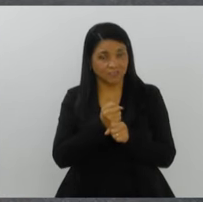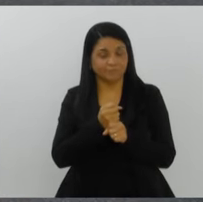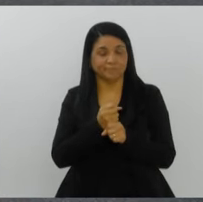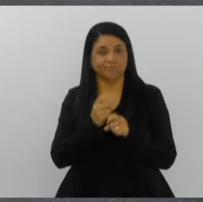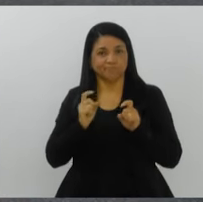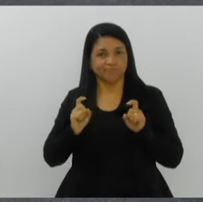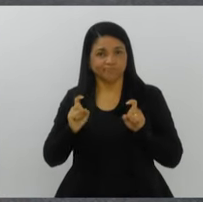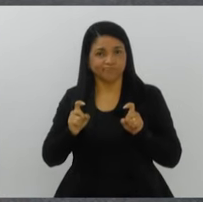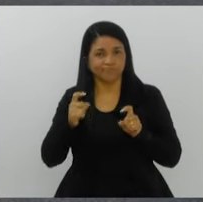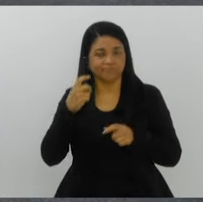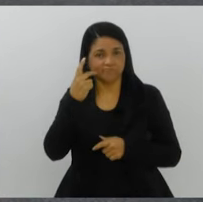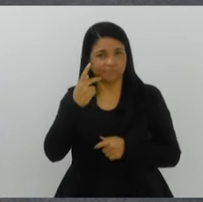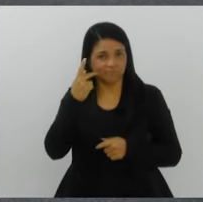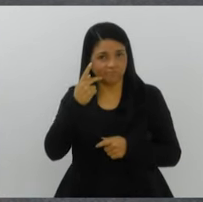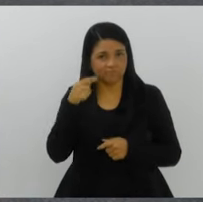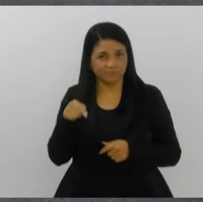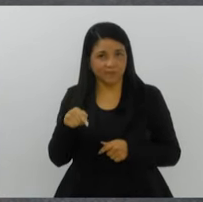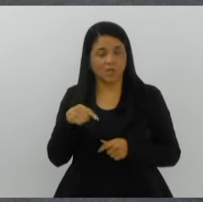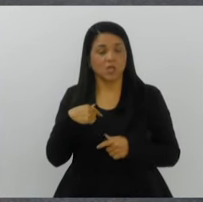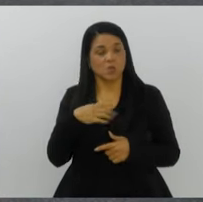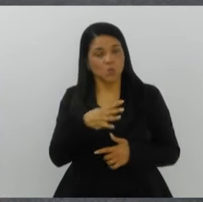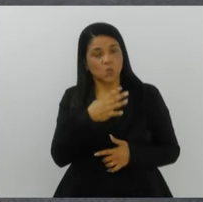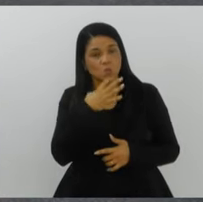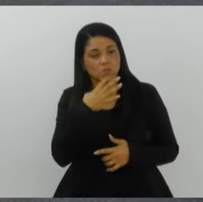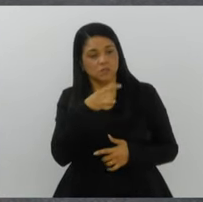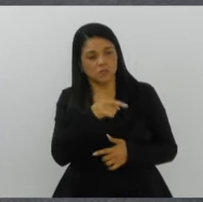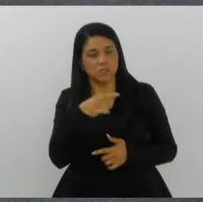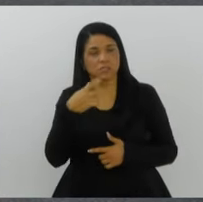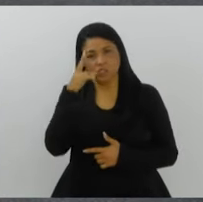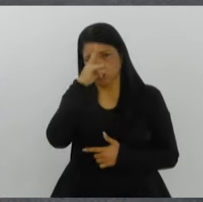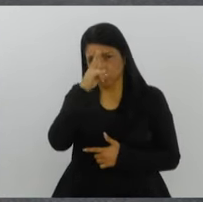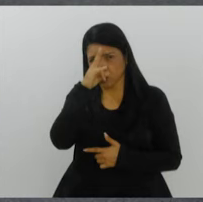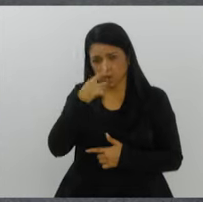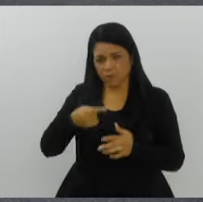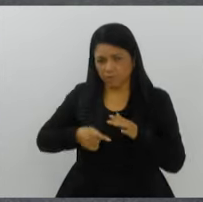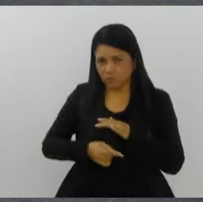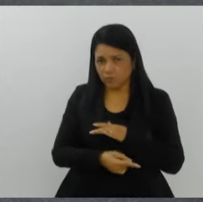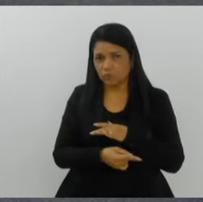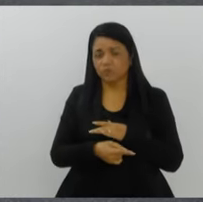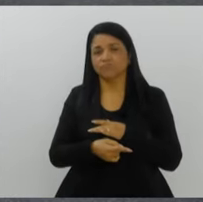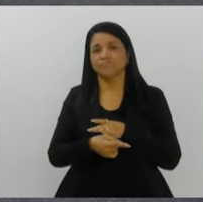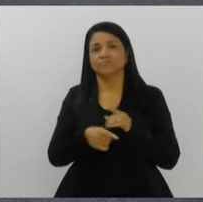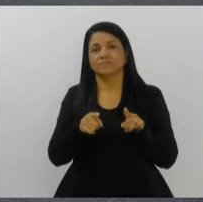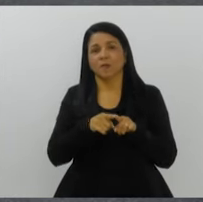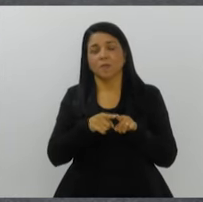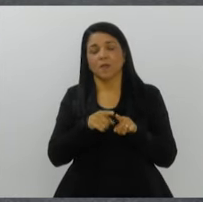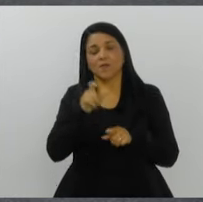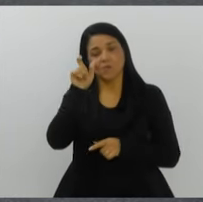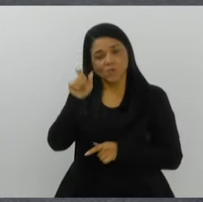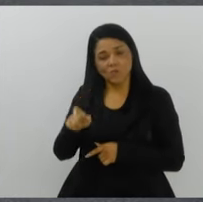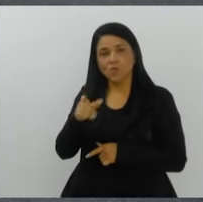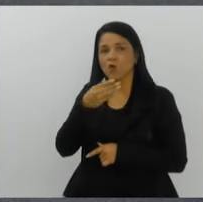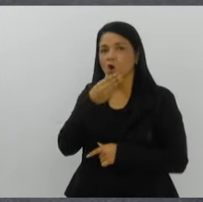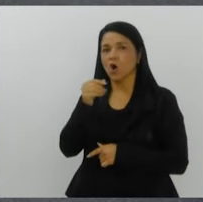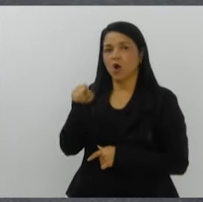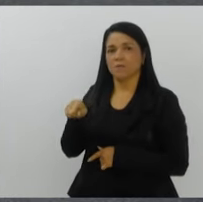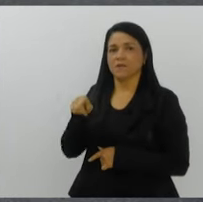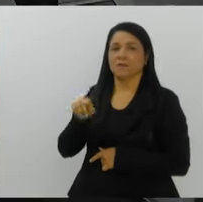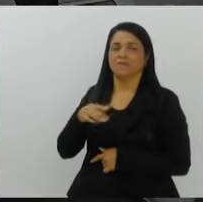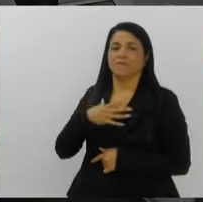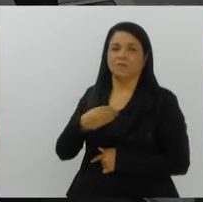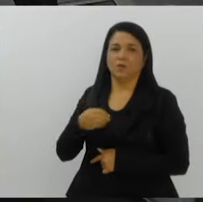tive o privilégio de conhecer a fundo sua história, inclusive retratada no homem que é o deputado Anderson Moraes.